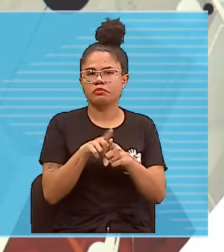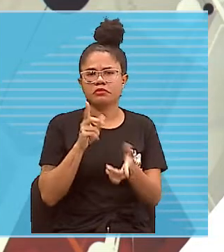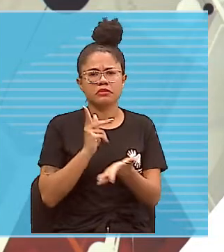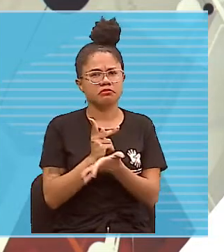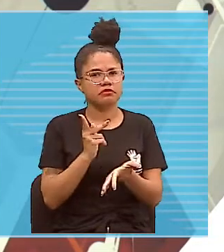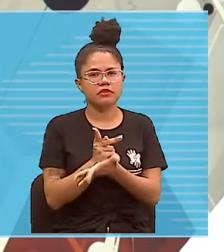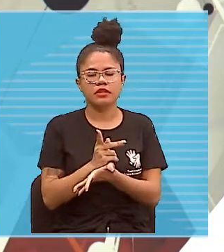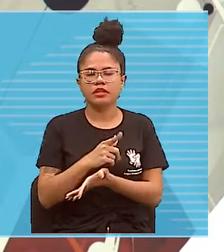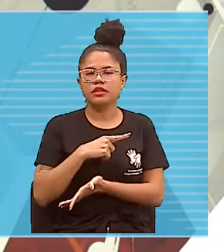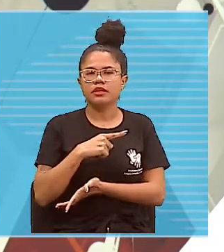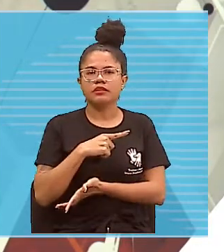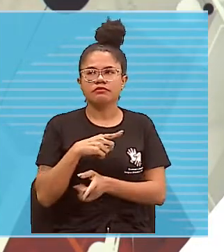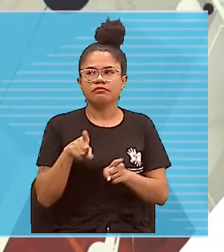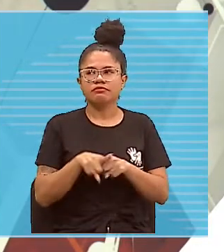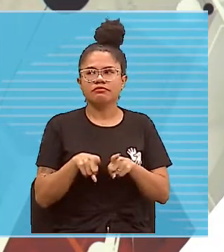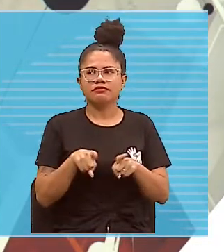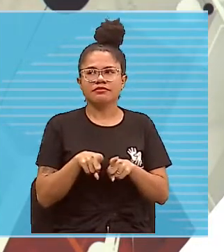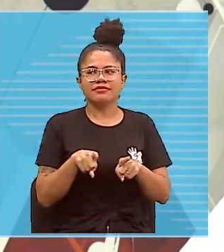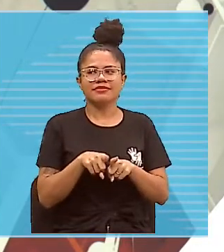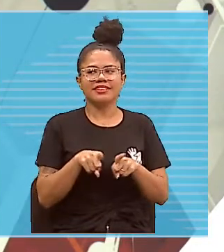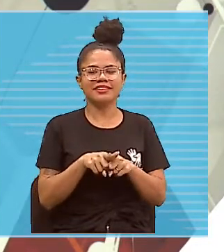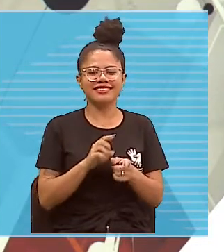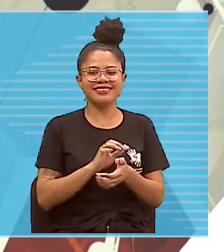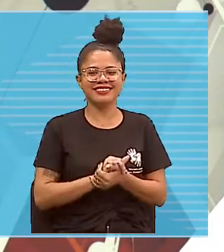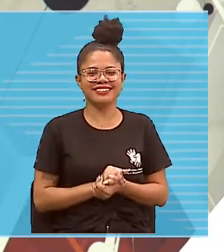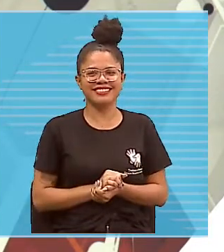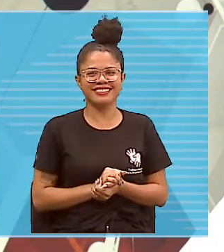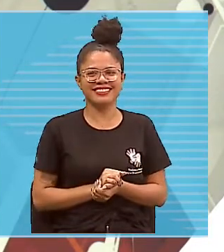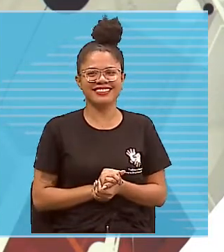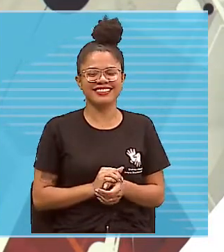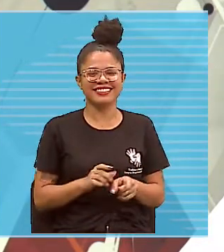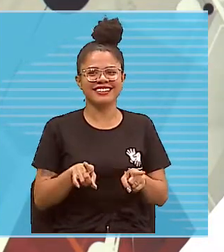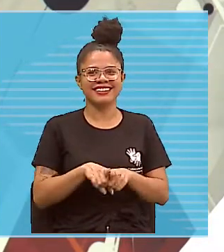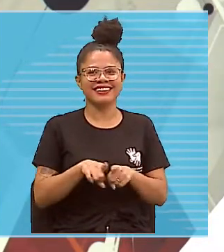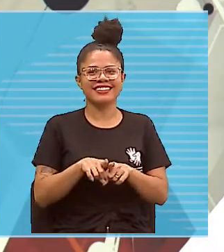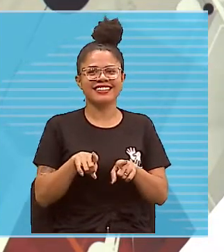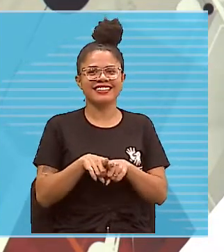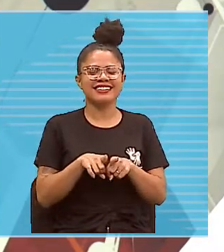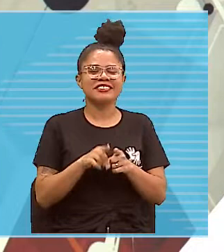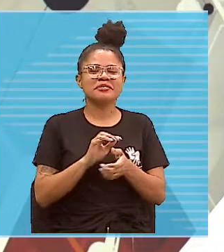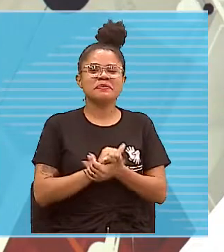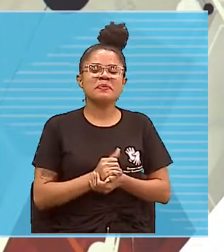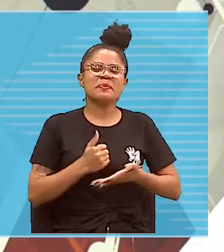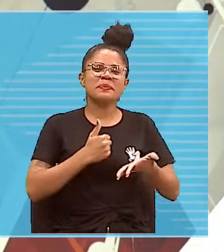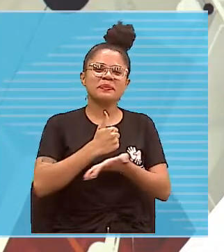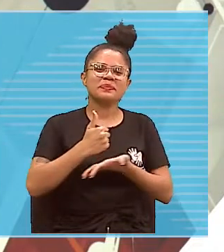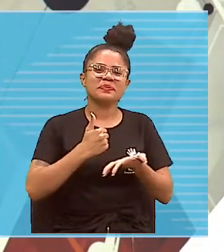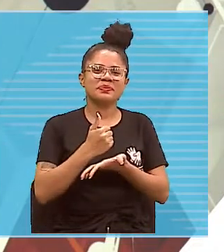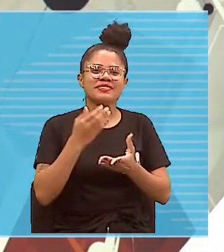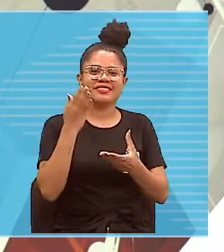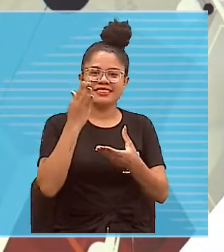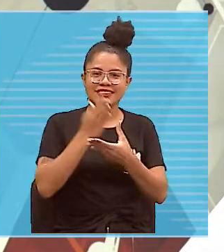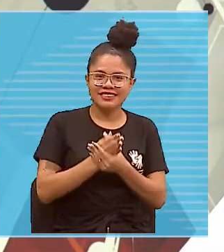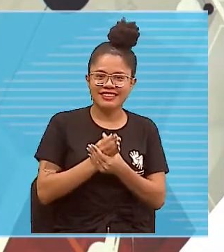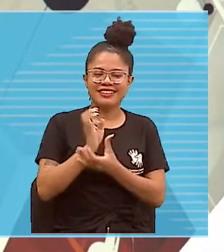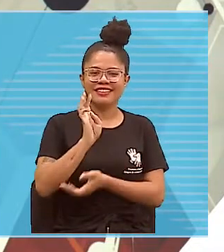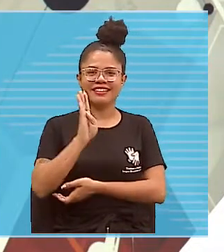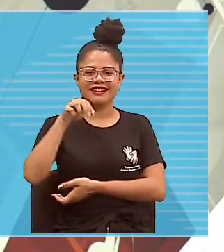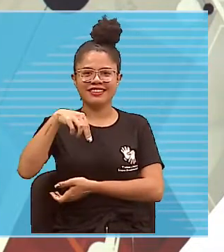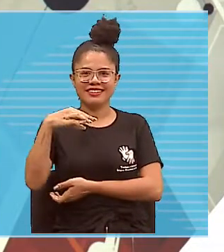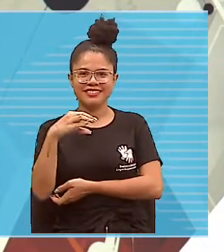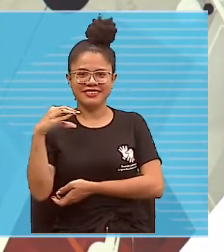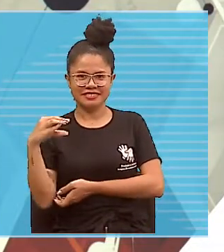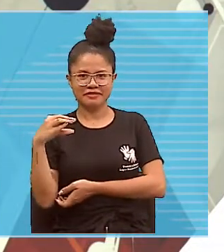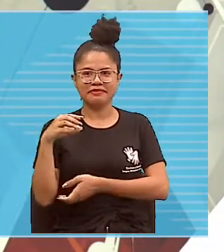gente sabe que o protagonismo juvenil faz parte da base da BNCC, né? Da Base Nacional